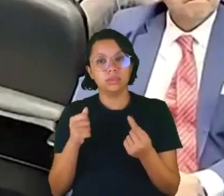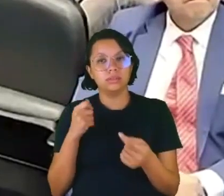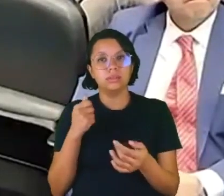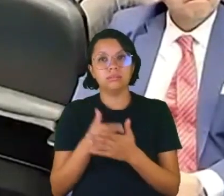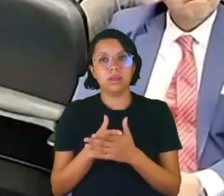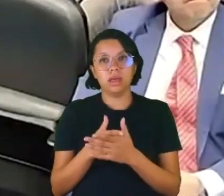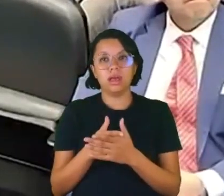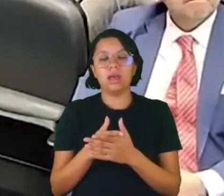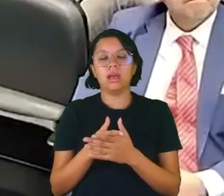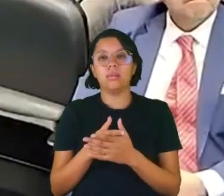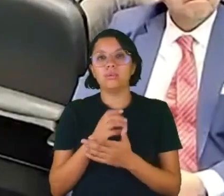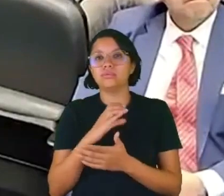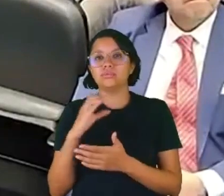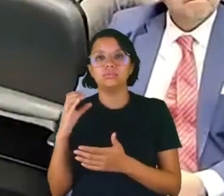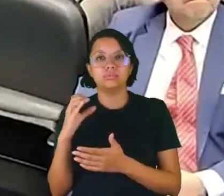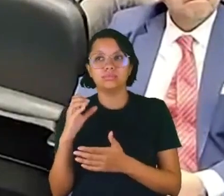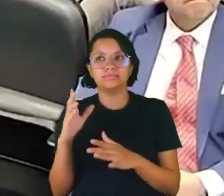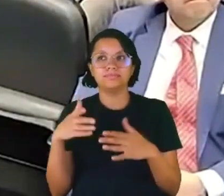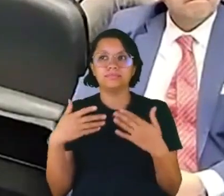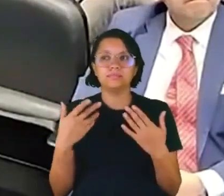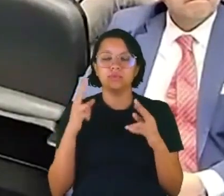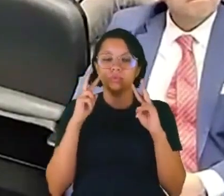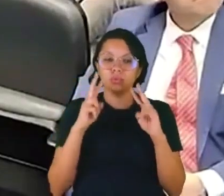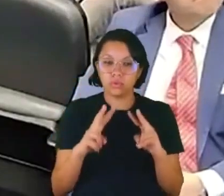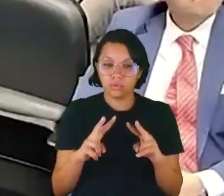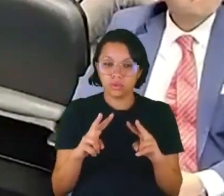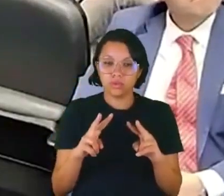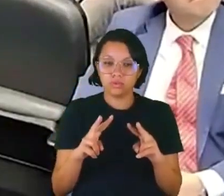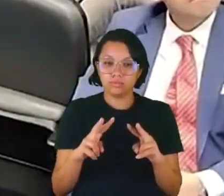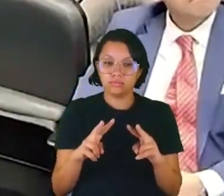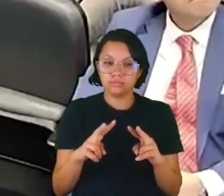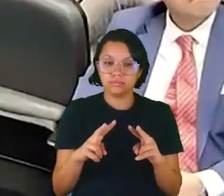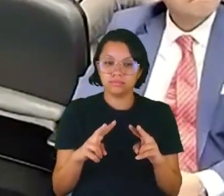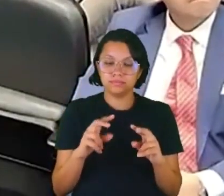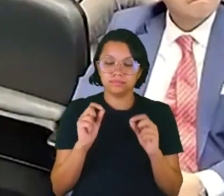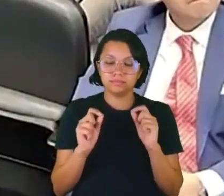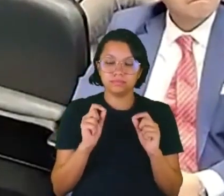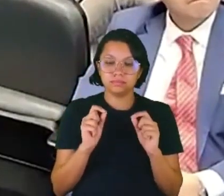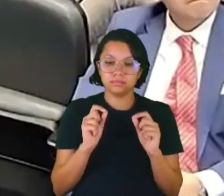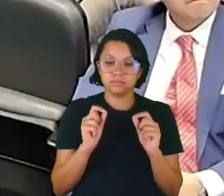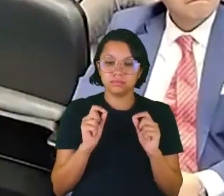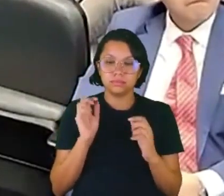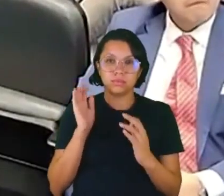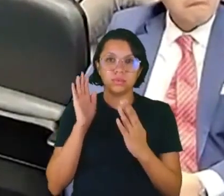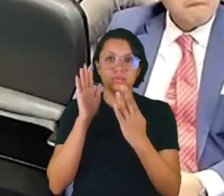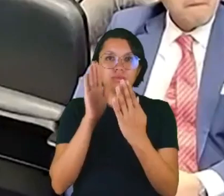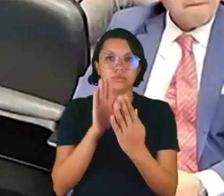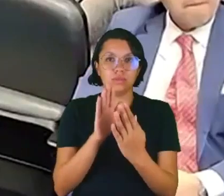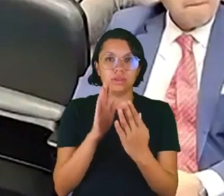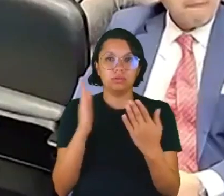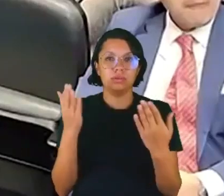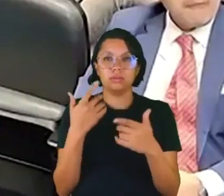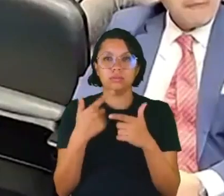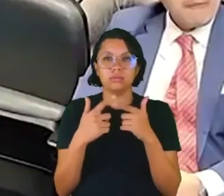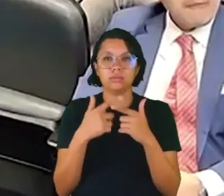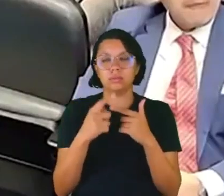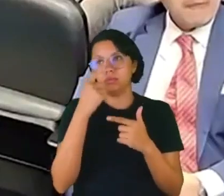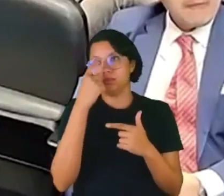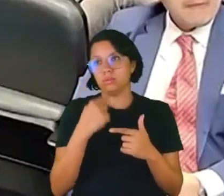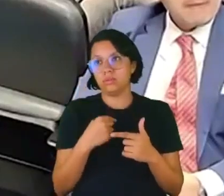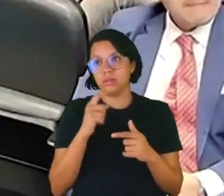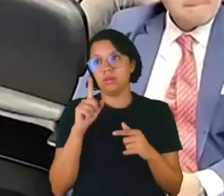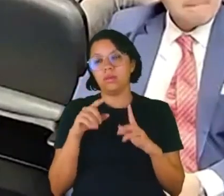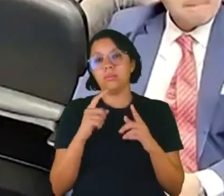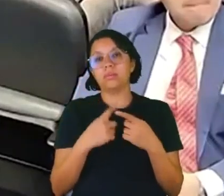paga para os consumidores. Então, o que eu vejo, eu enfrento esse dilema pessoal,